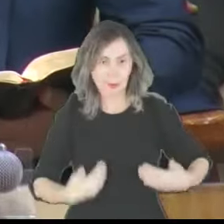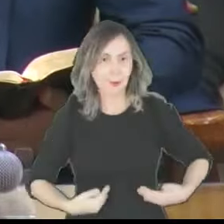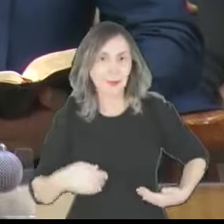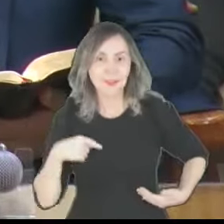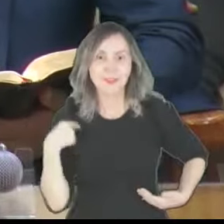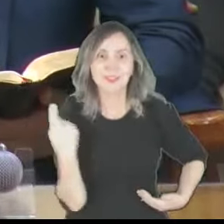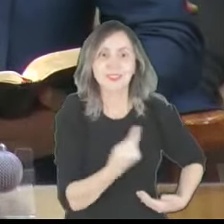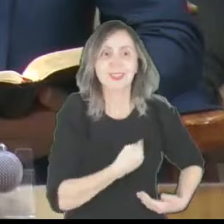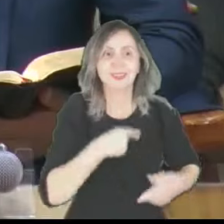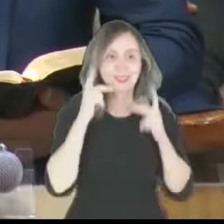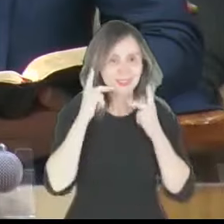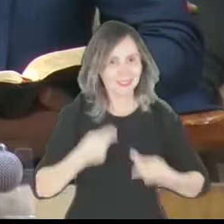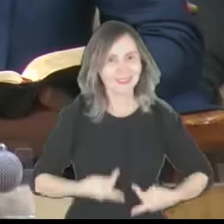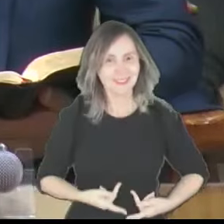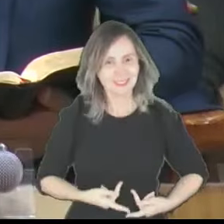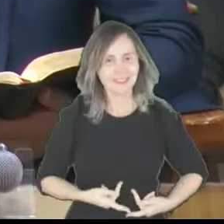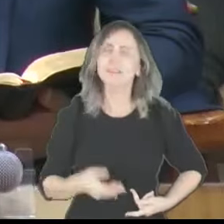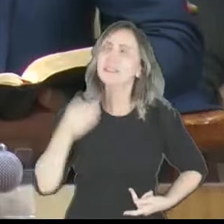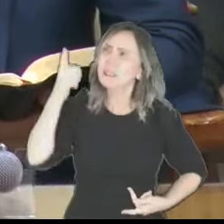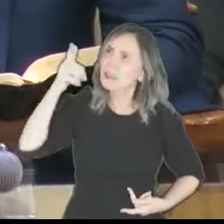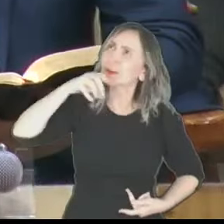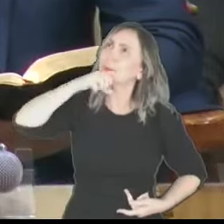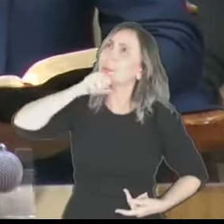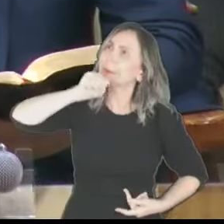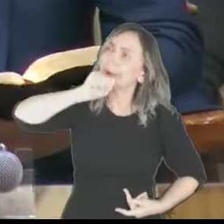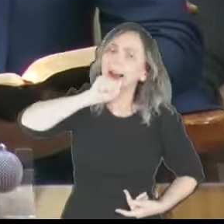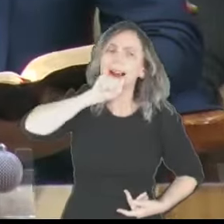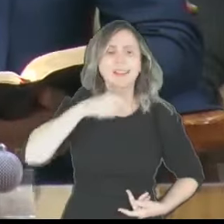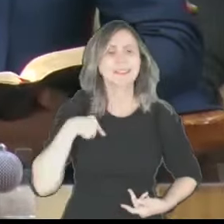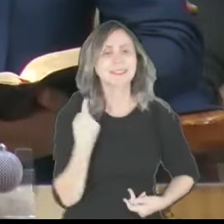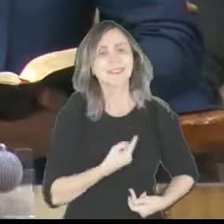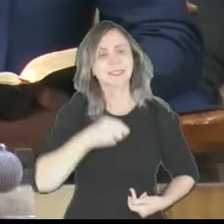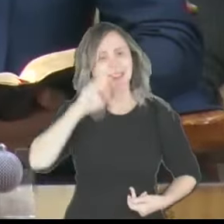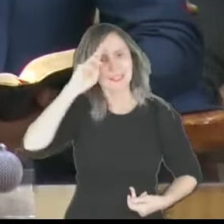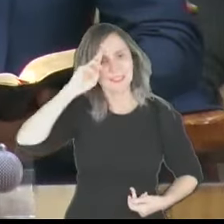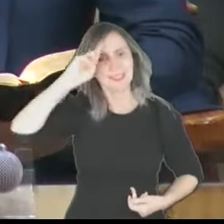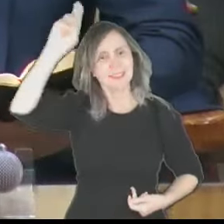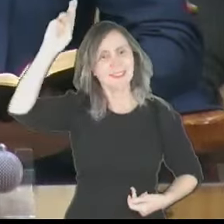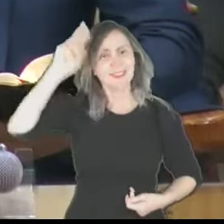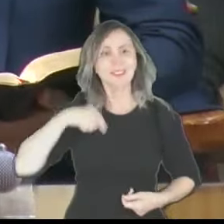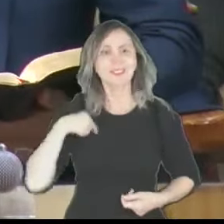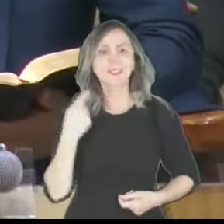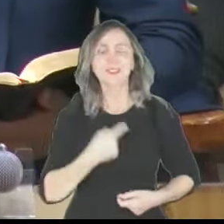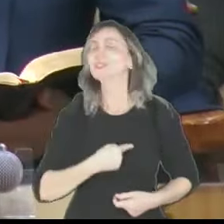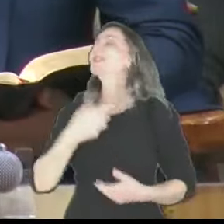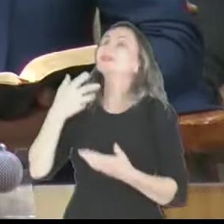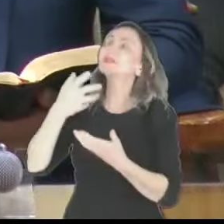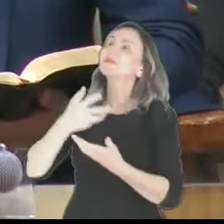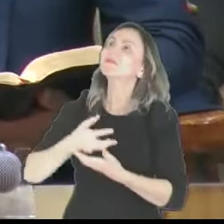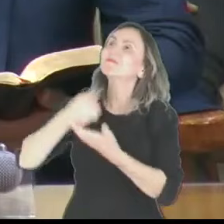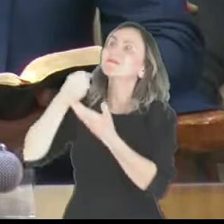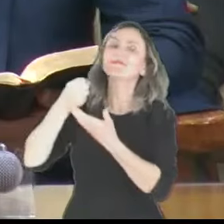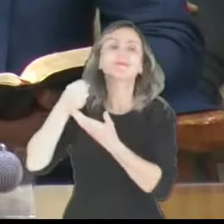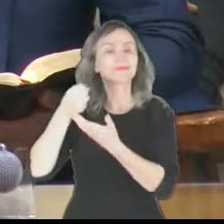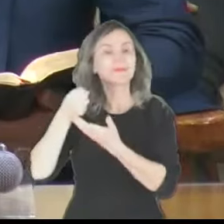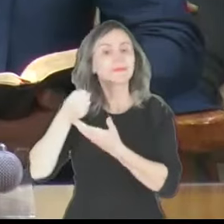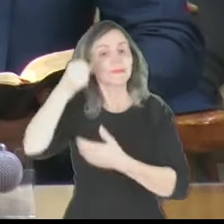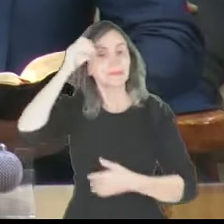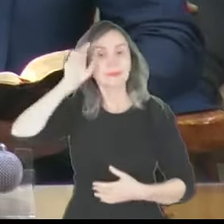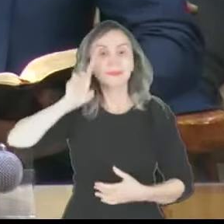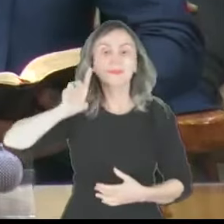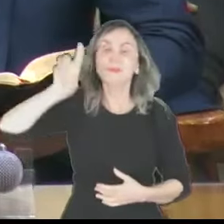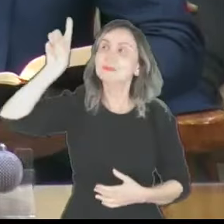Deus é o nosso Senhor. Deus é o nosso Salvador. Deus é o nosso Sustentador. Deus